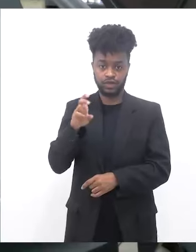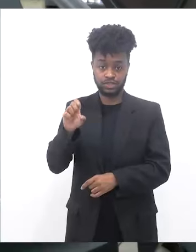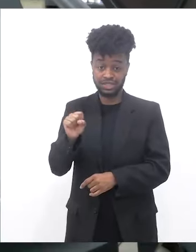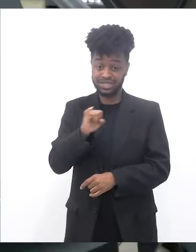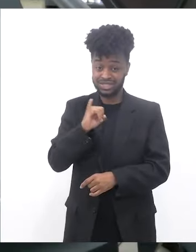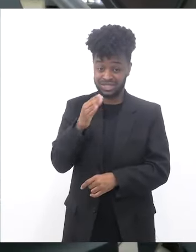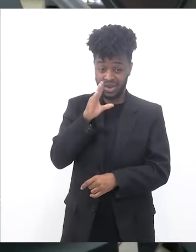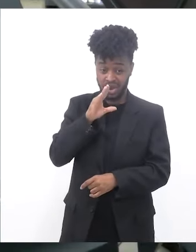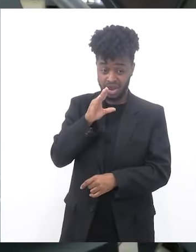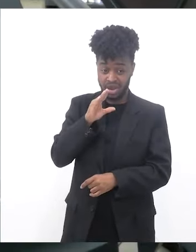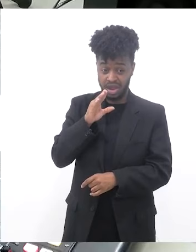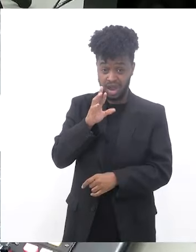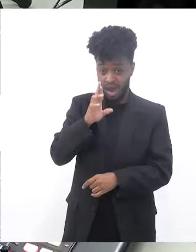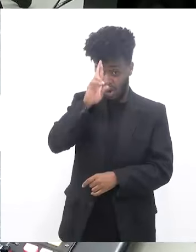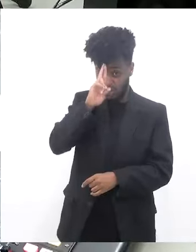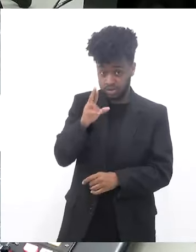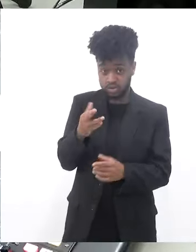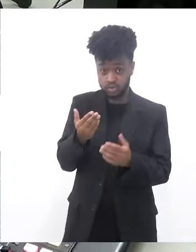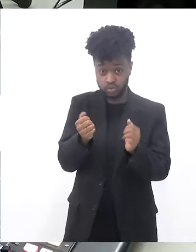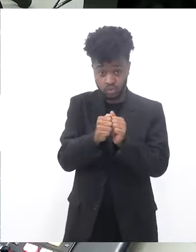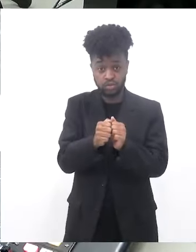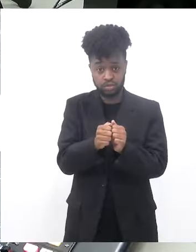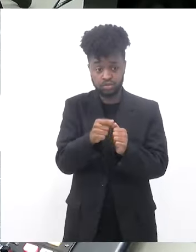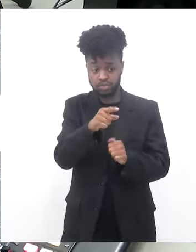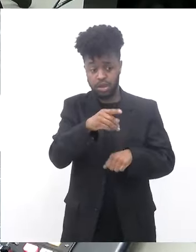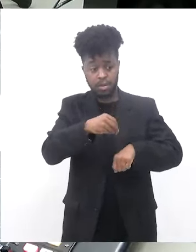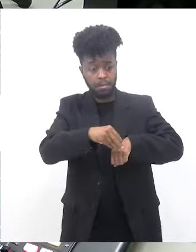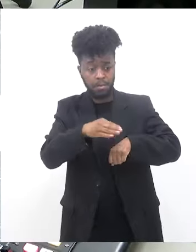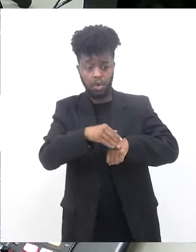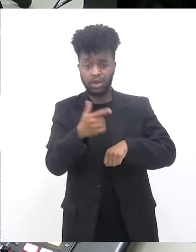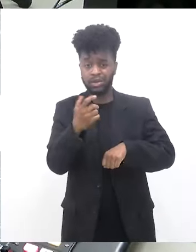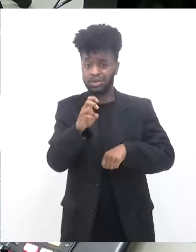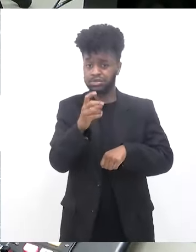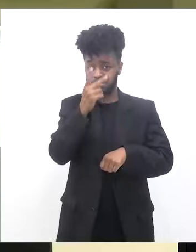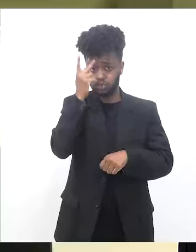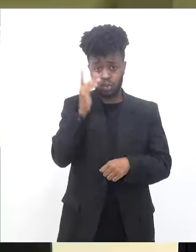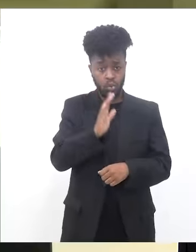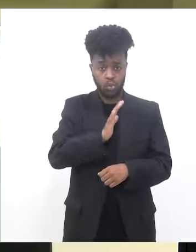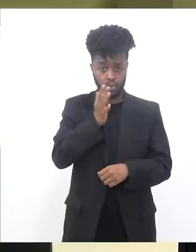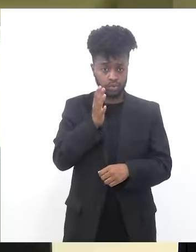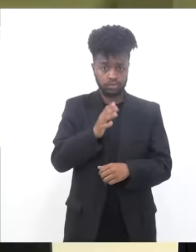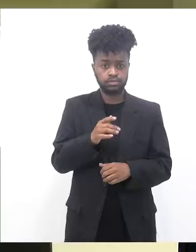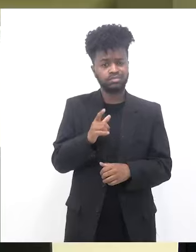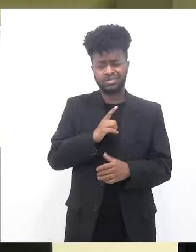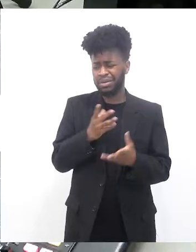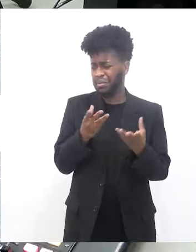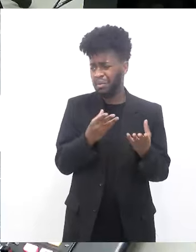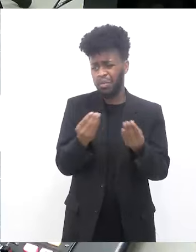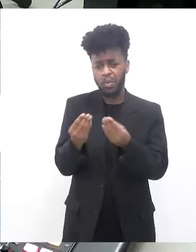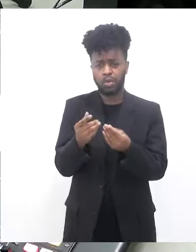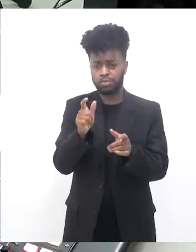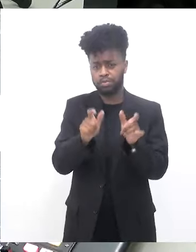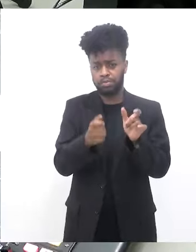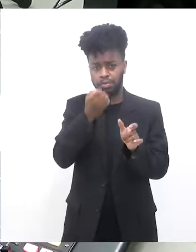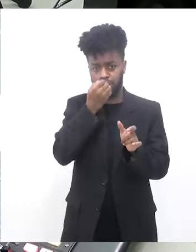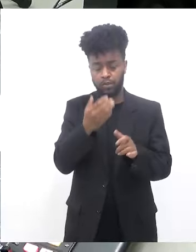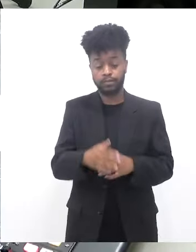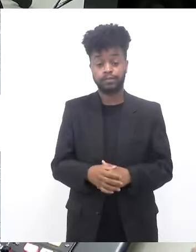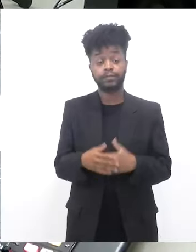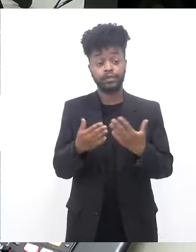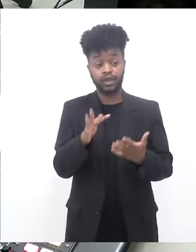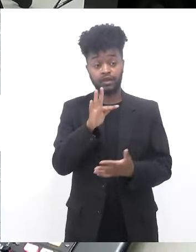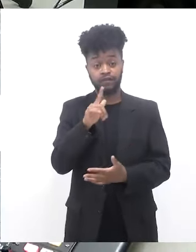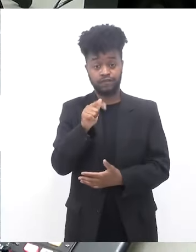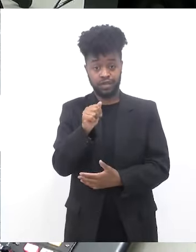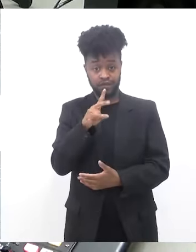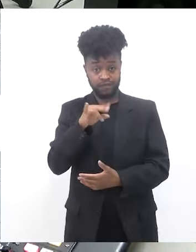para almoçar com ele, eles vão apontar 10, 15 profissionais da dublagem, são ruins. Marco Ribeiro, vários, gênios. Ô Flávia,